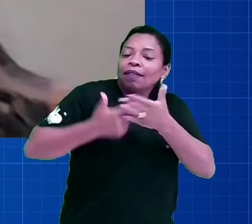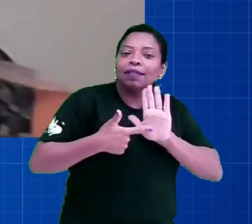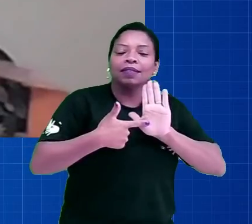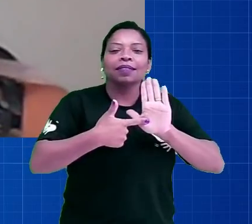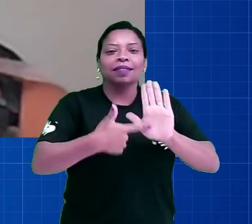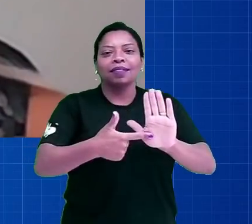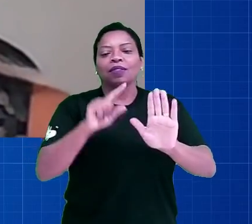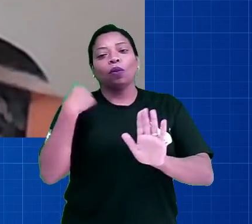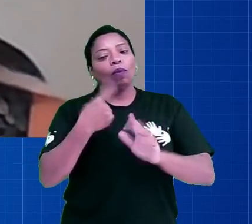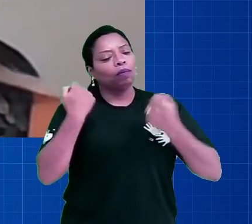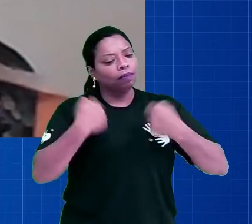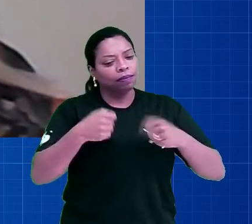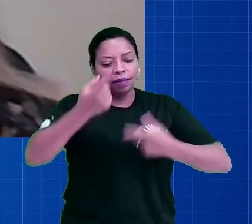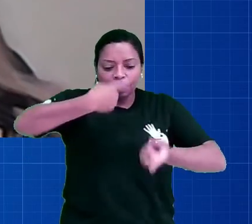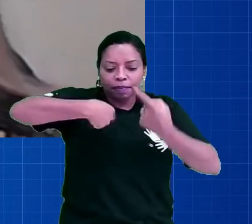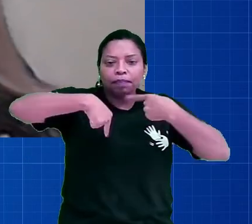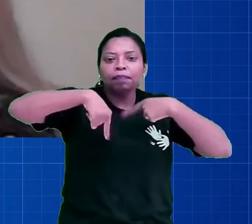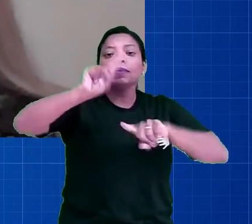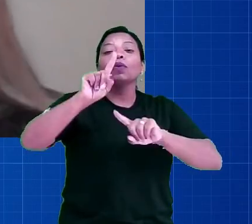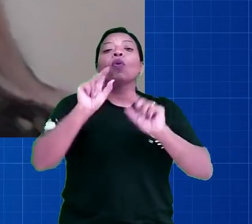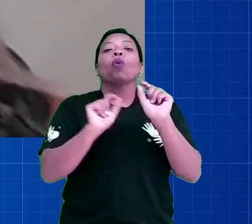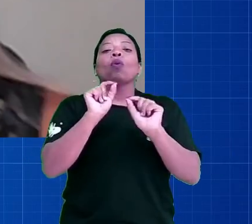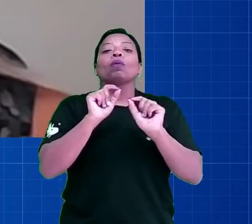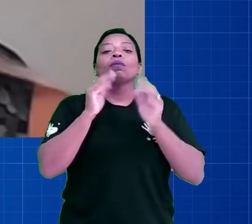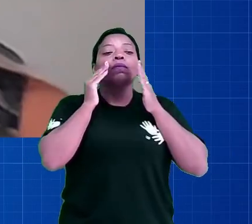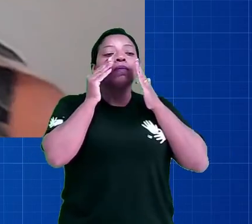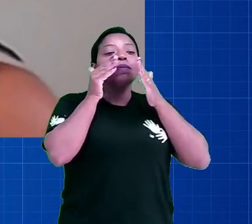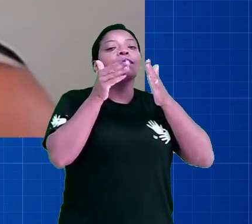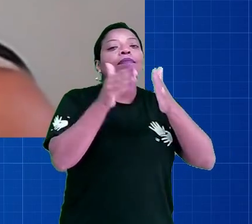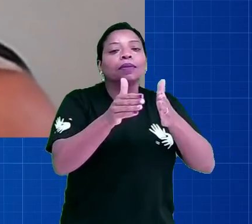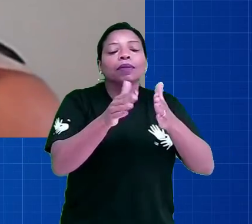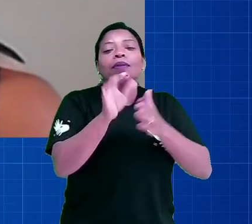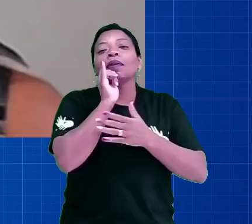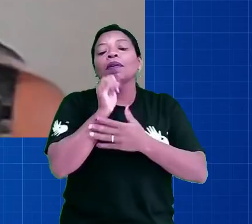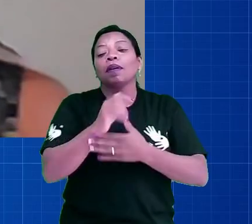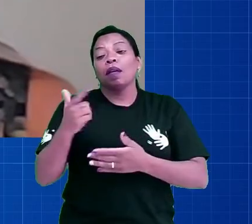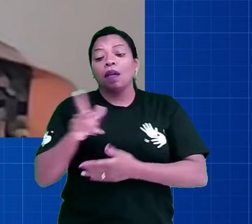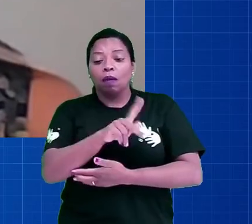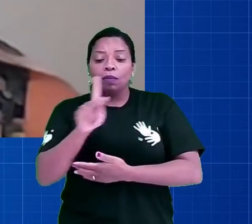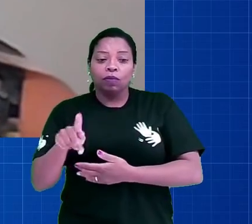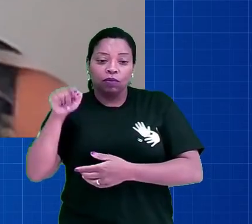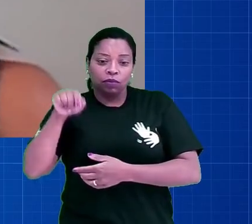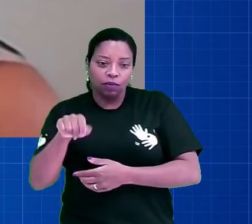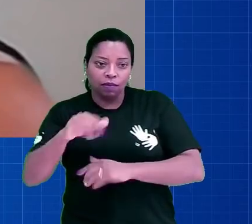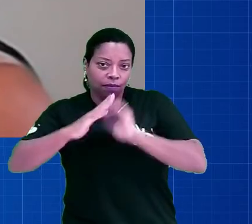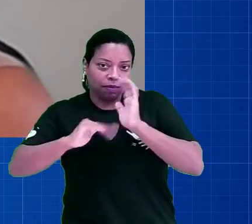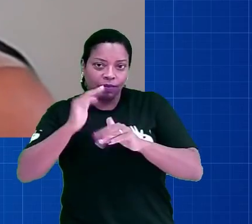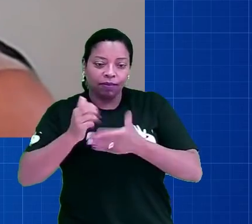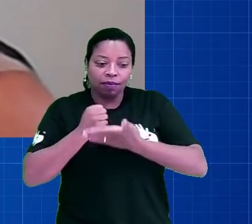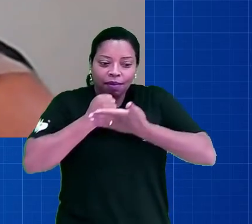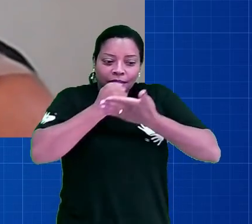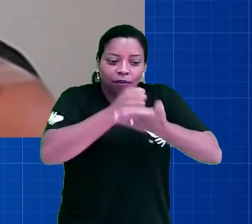sim, superar a visão de que o profissional de apoio fica ali ao lado da criança, com foco apenas